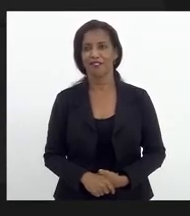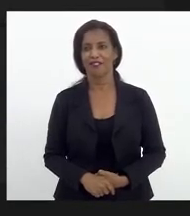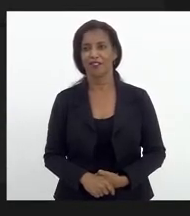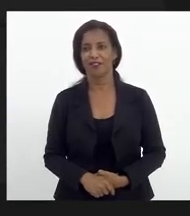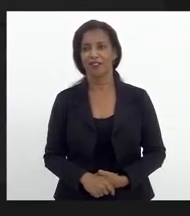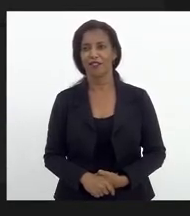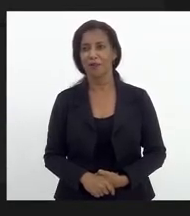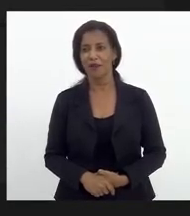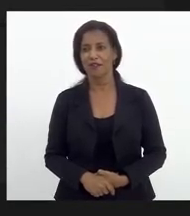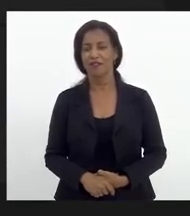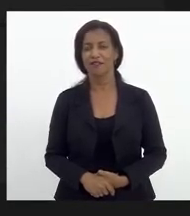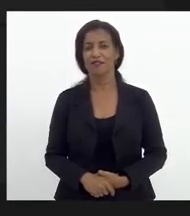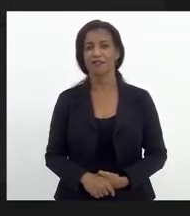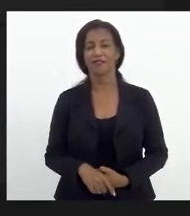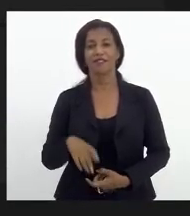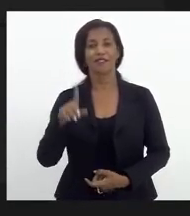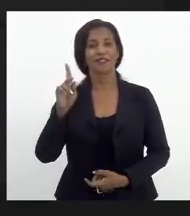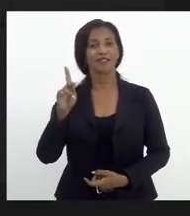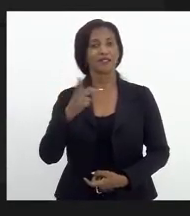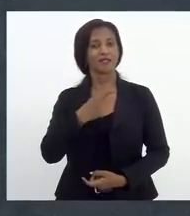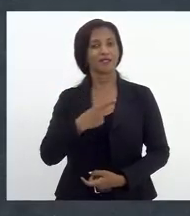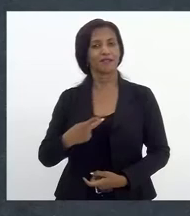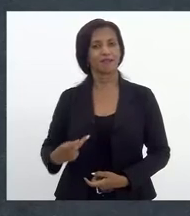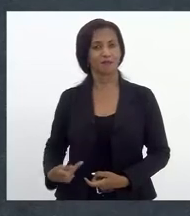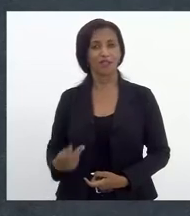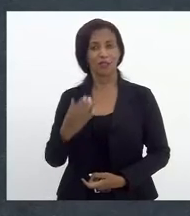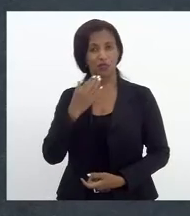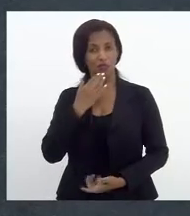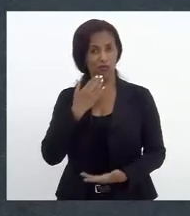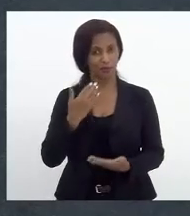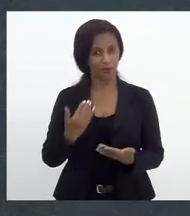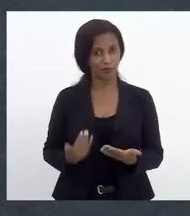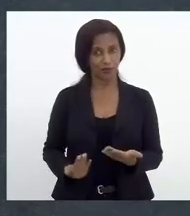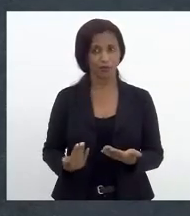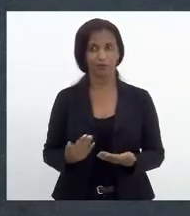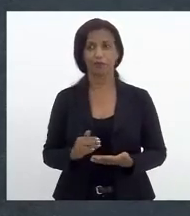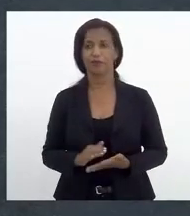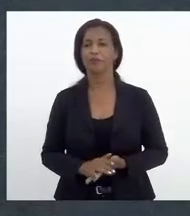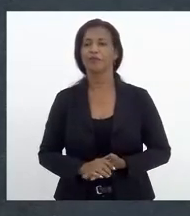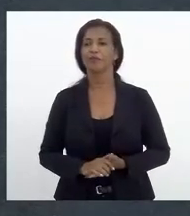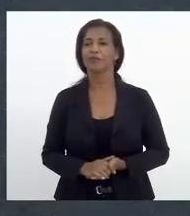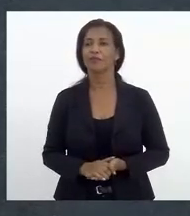Senhor presidente, pela ordem. É que eu tinha solicitado